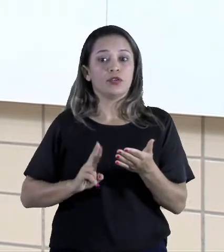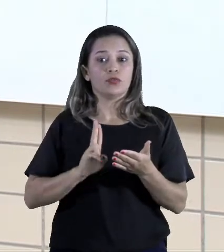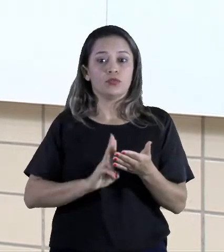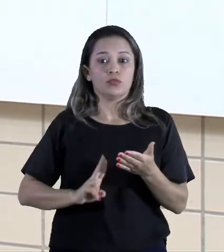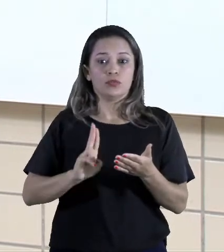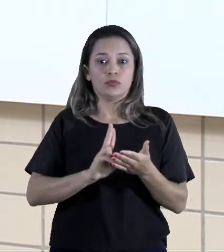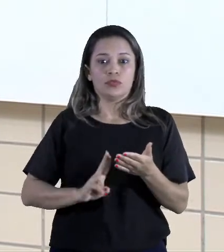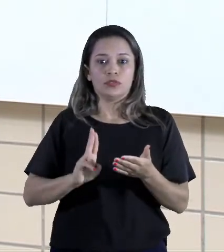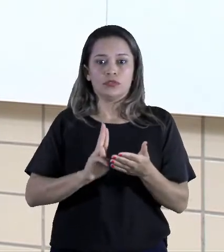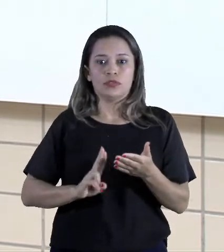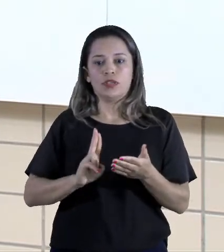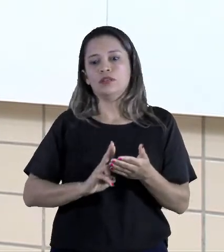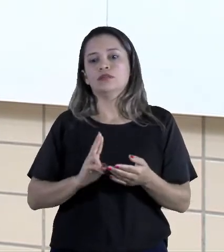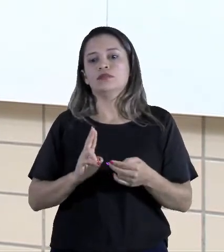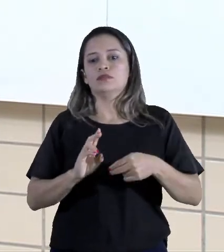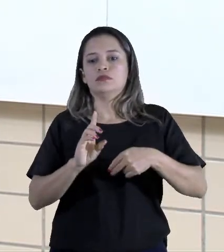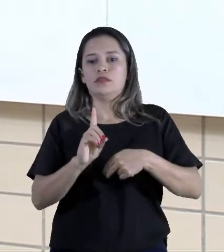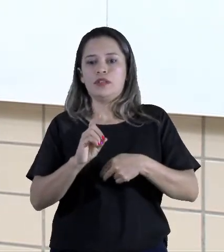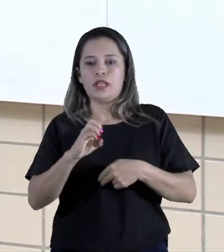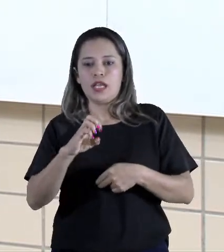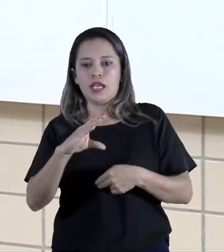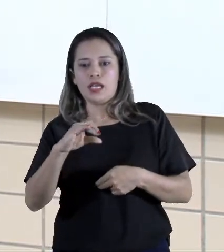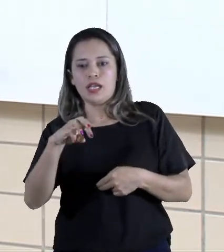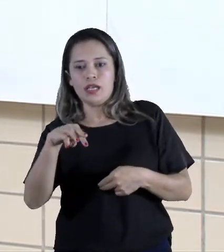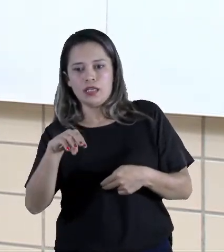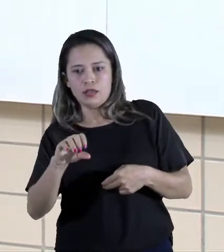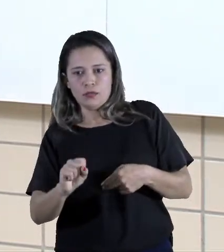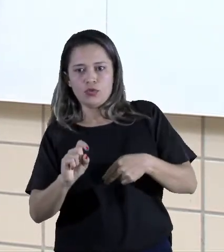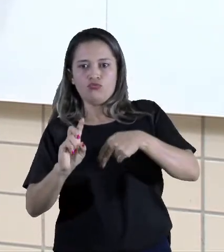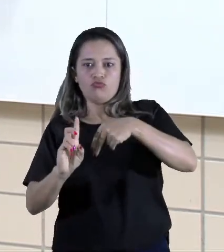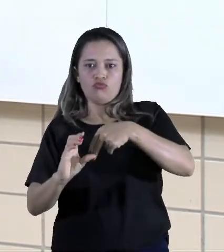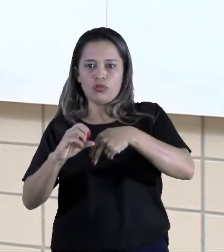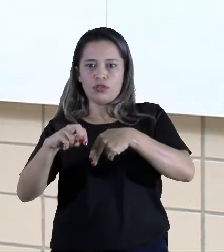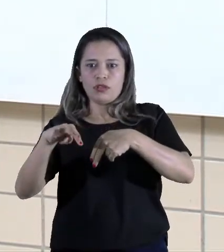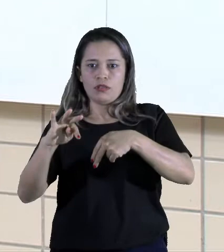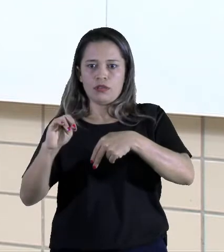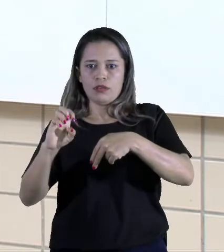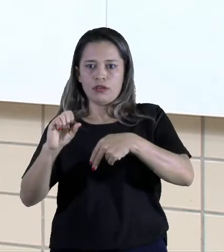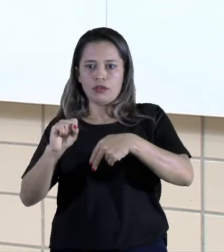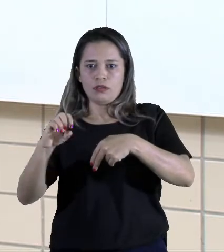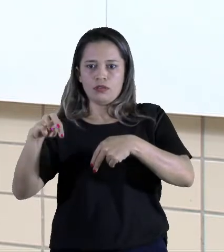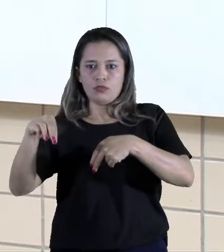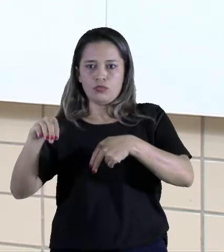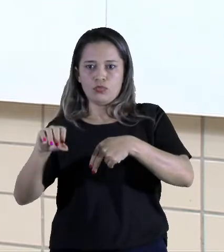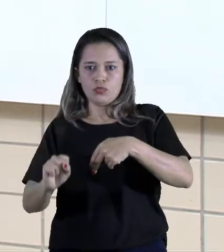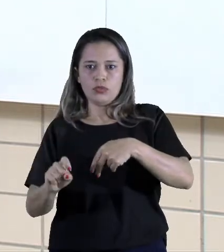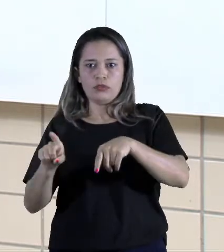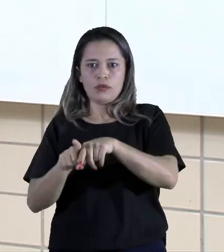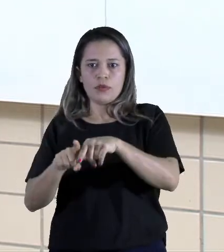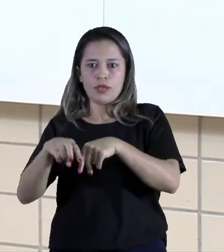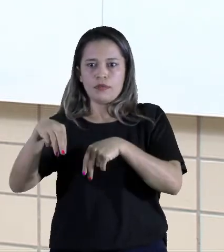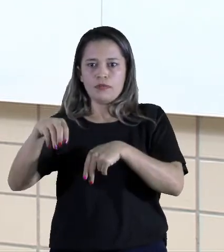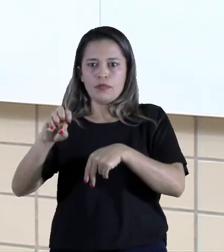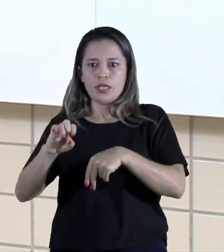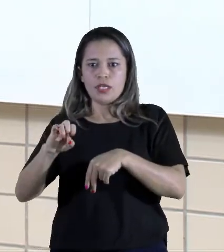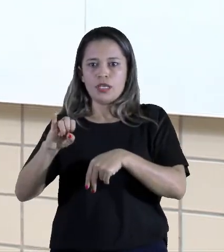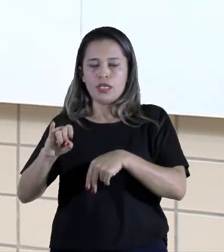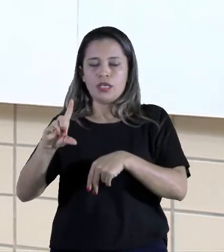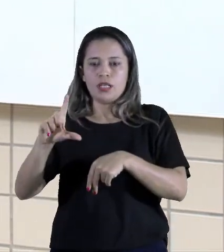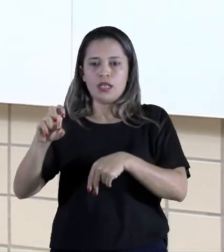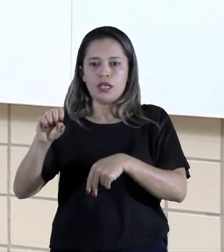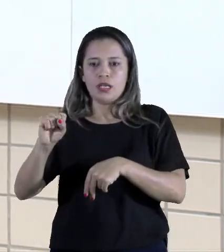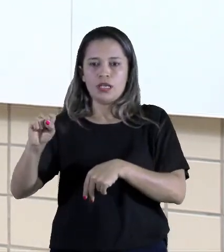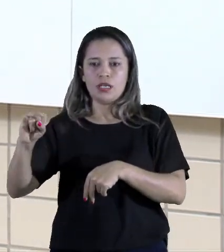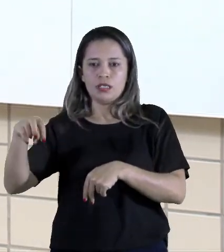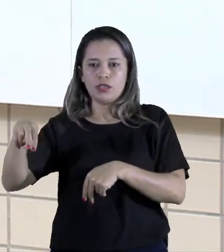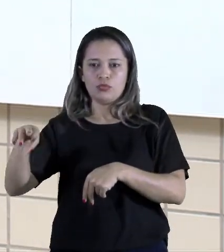essas palavras aqui, ó, décimos, centésimos e milésimos. Por exemplo, eu vou colocar um número aqui. Nós